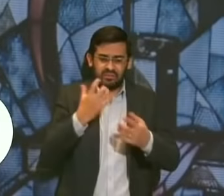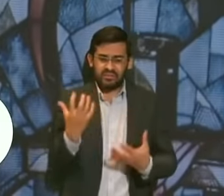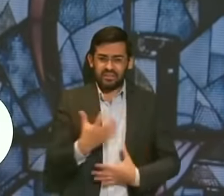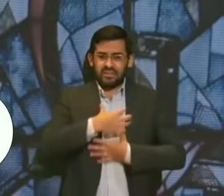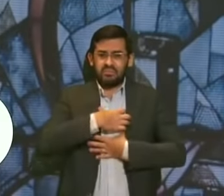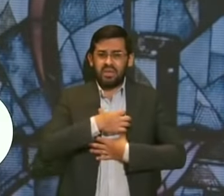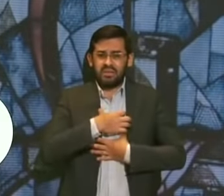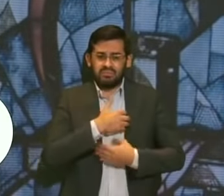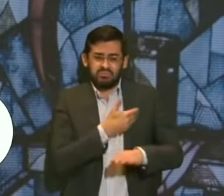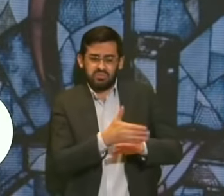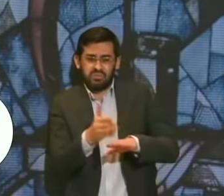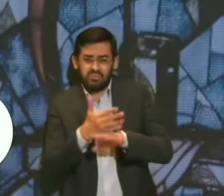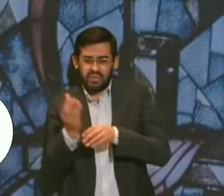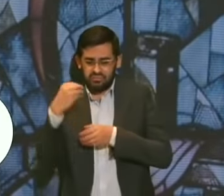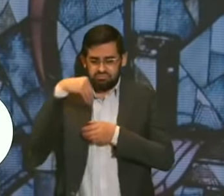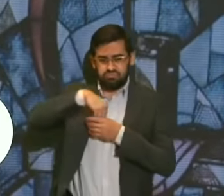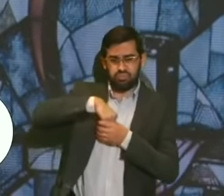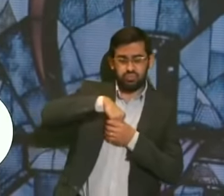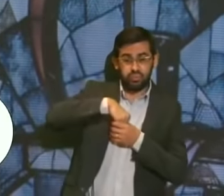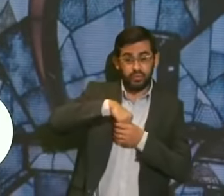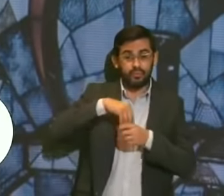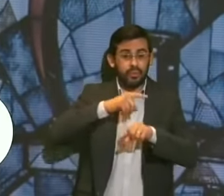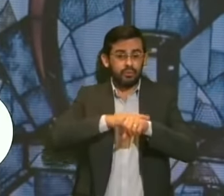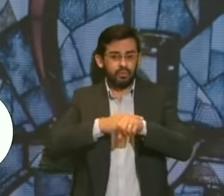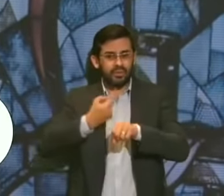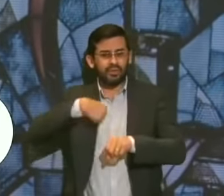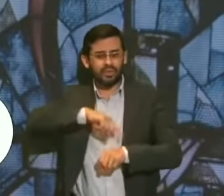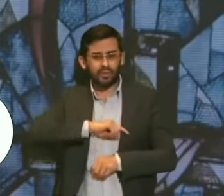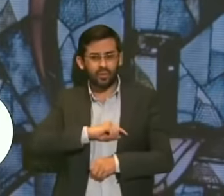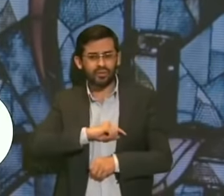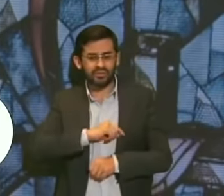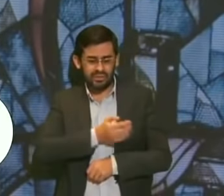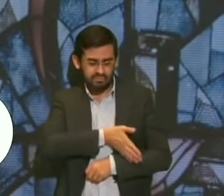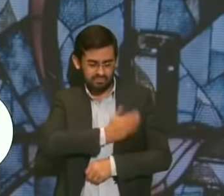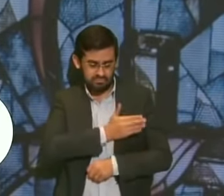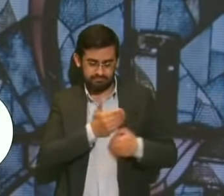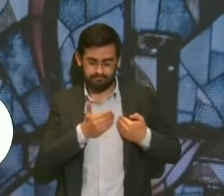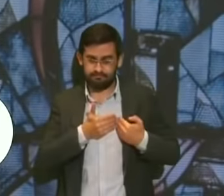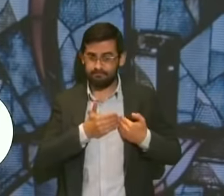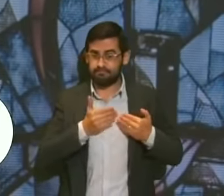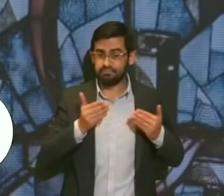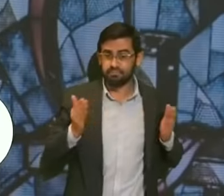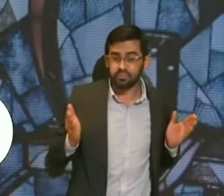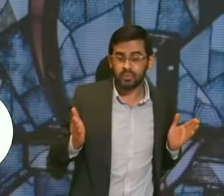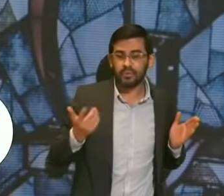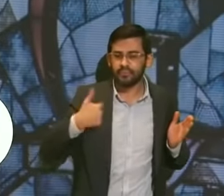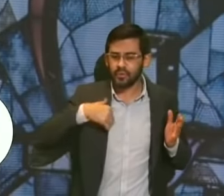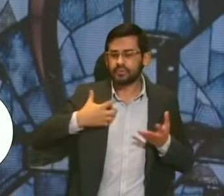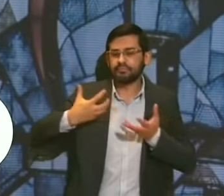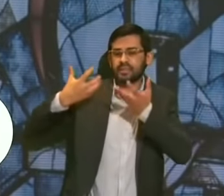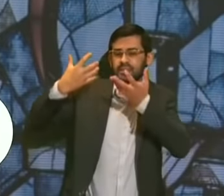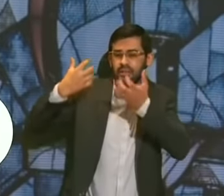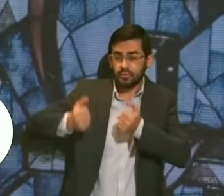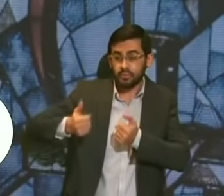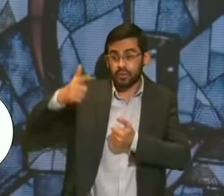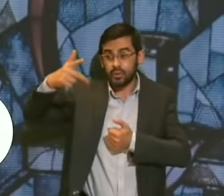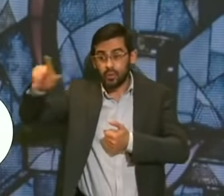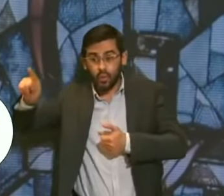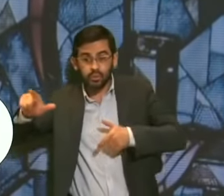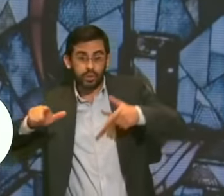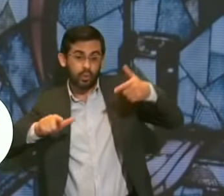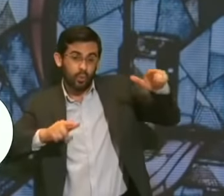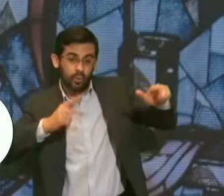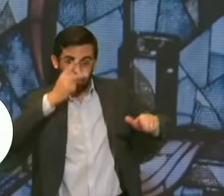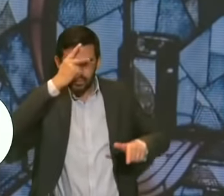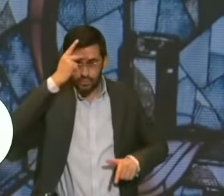sentimentos, atitudes interiores. E quando nós abrimos o nosso coração, nós permitimos que outras pessoas não